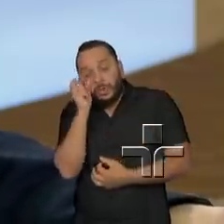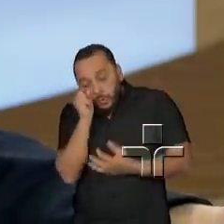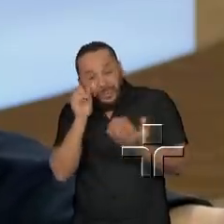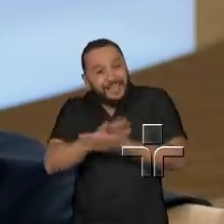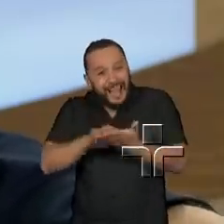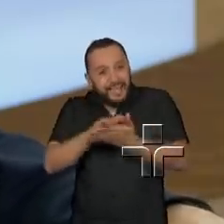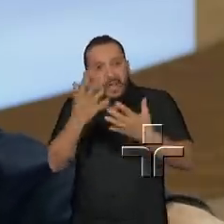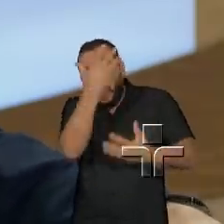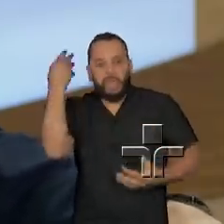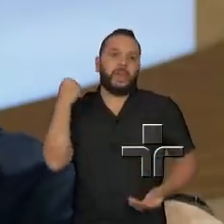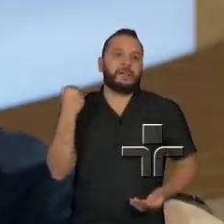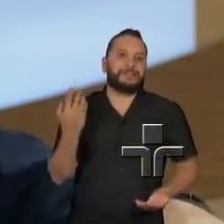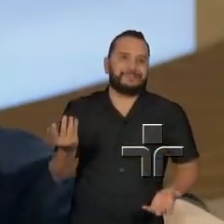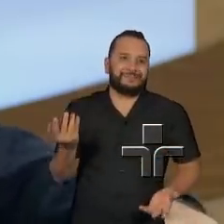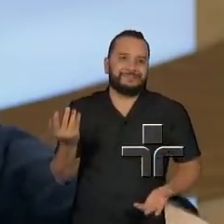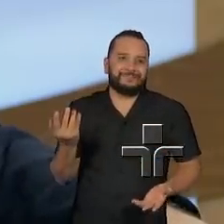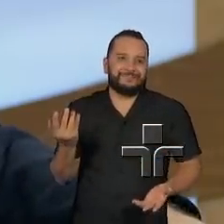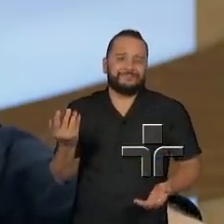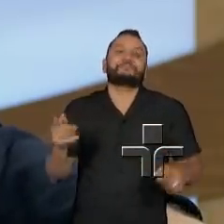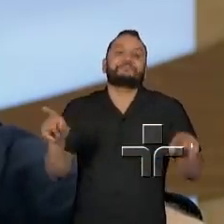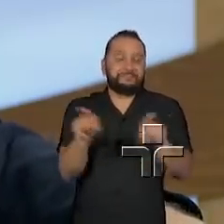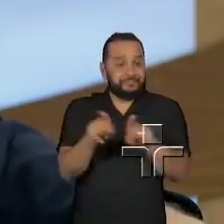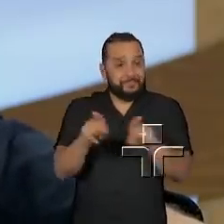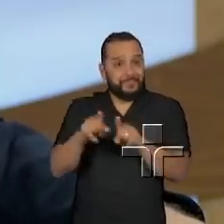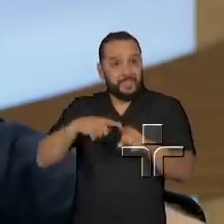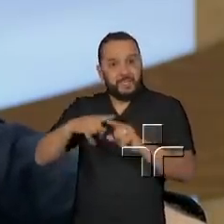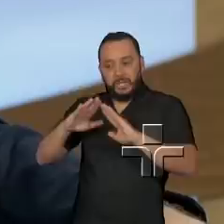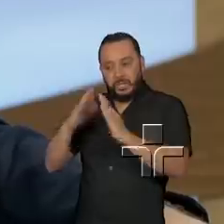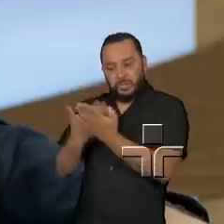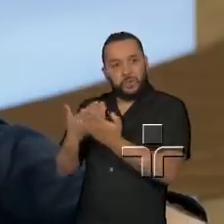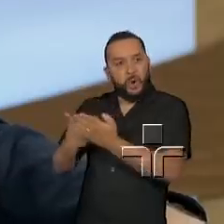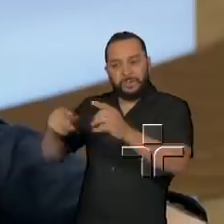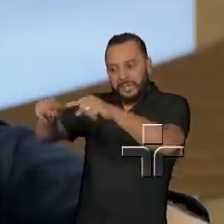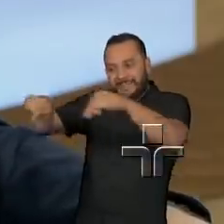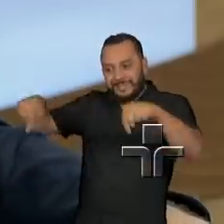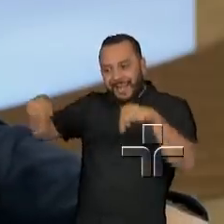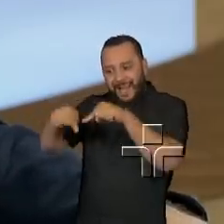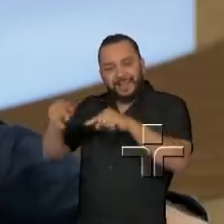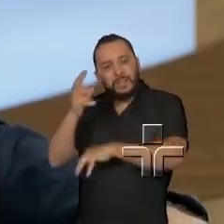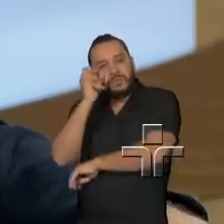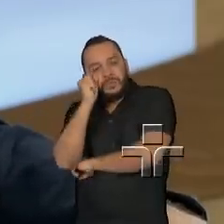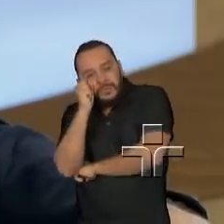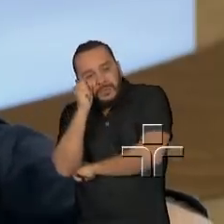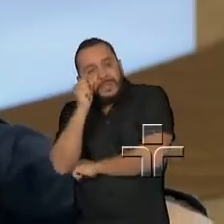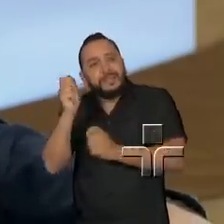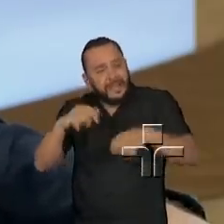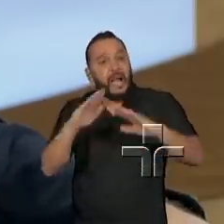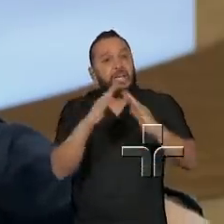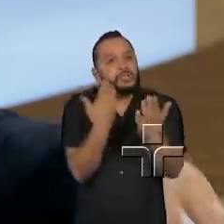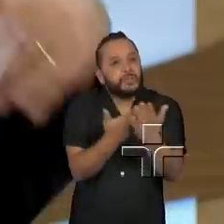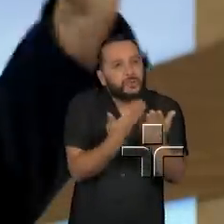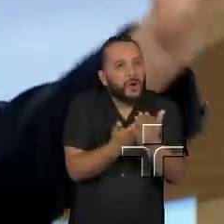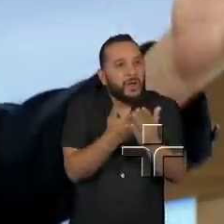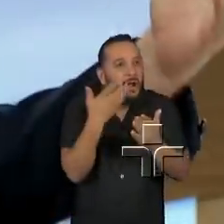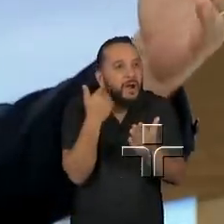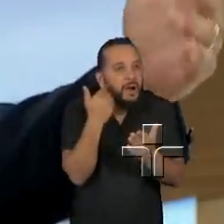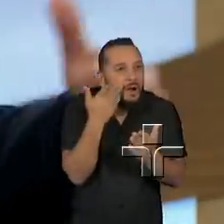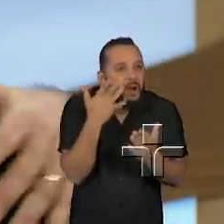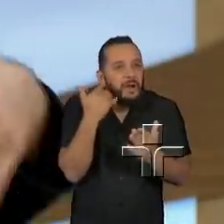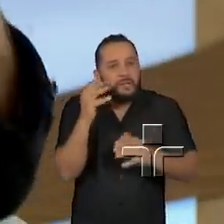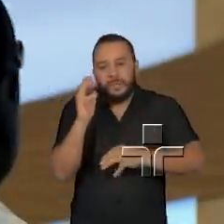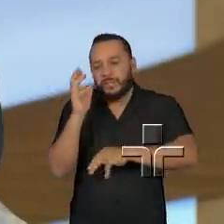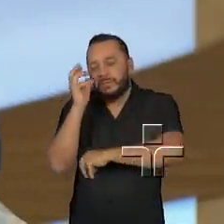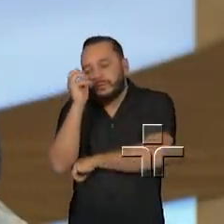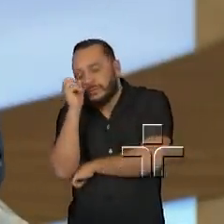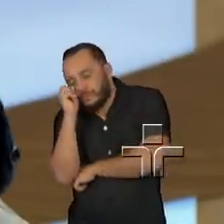escolas e o entendimento de que ir dormir durante o horário escolar pode ser tão importante quanto se alimentar quando está com